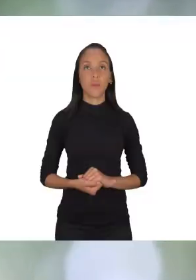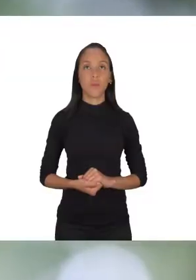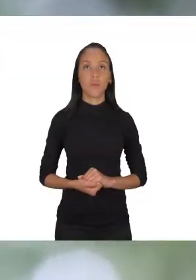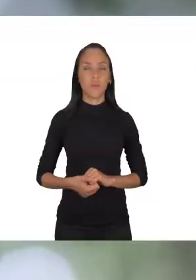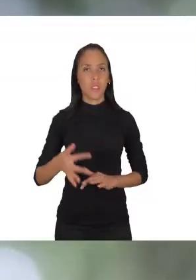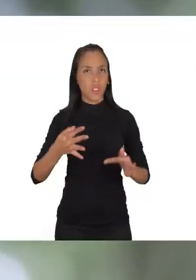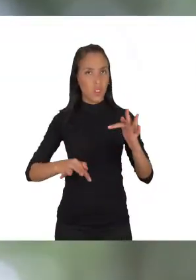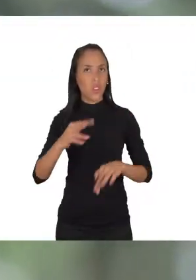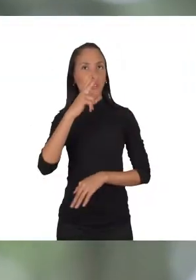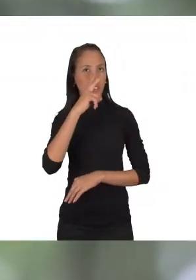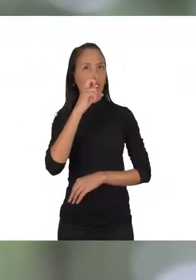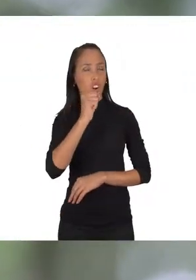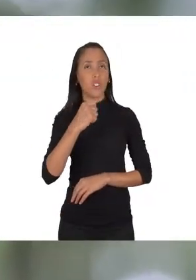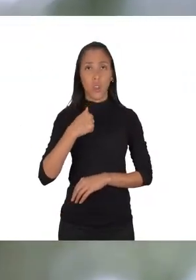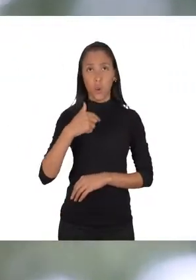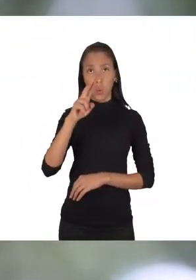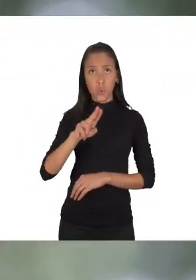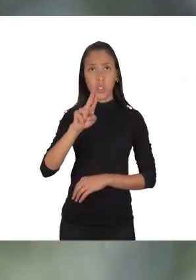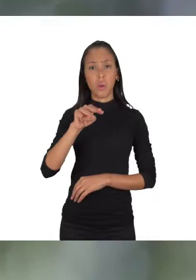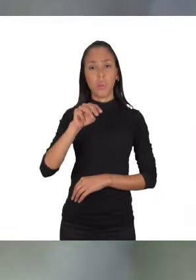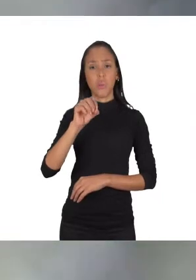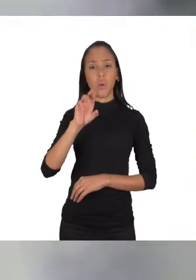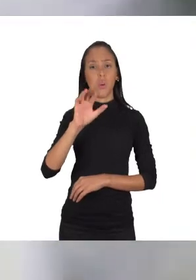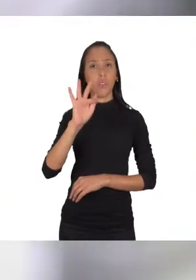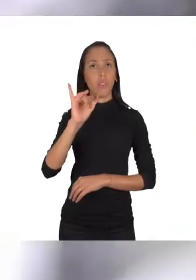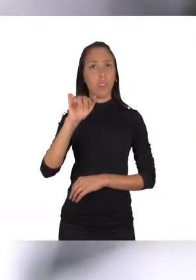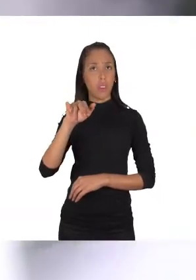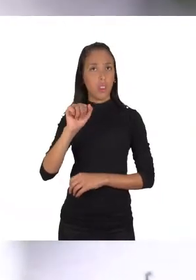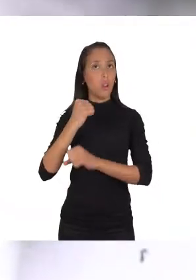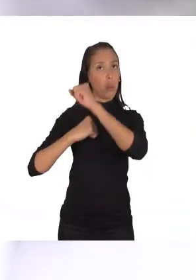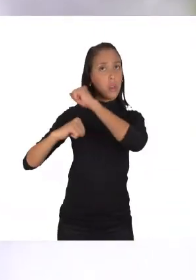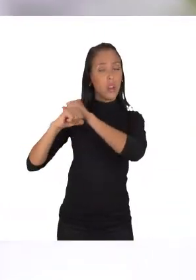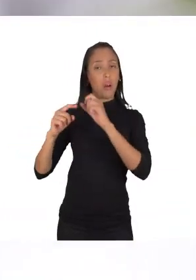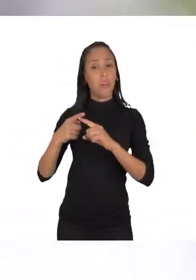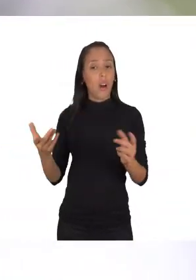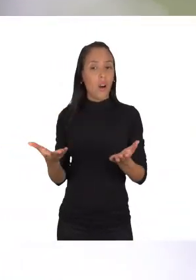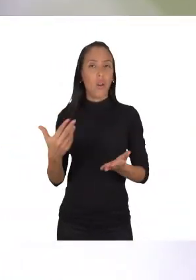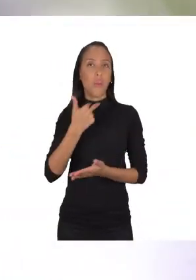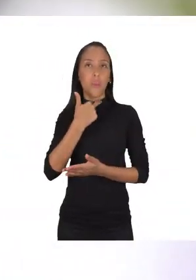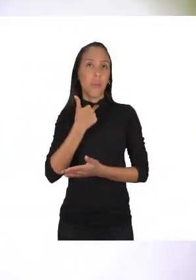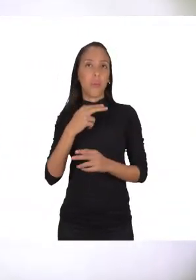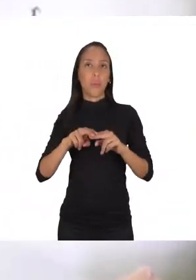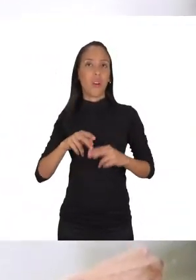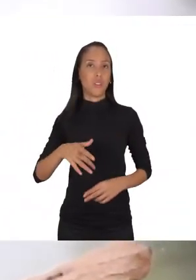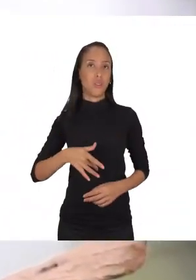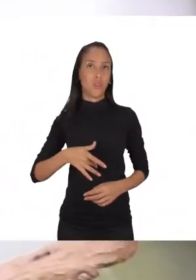As dores são muito fortes. Eu cheguei a usar morfina o ano passado. Agora eu já não posso usar morfina mais por causa do meu estômago.